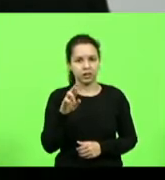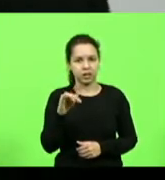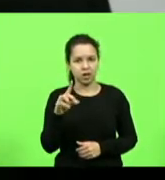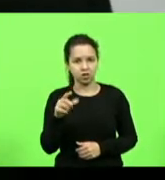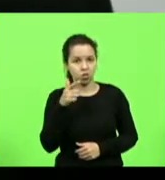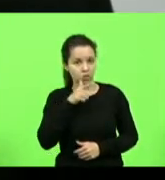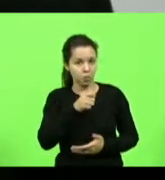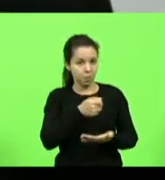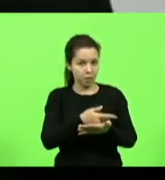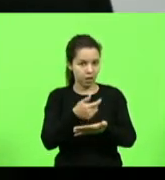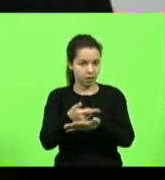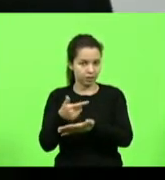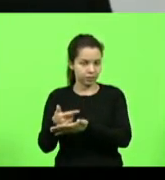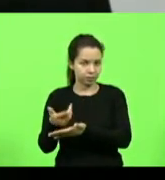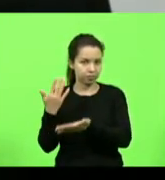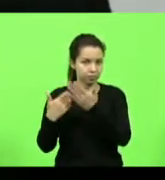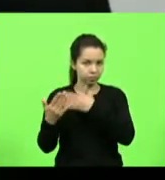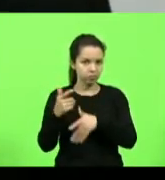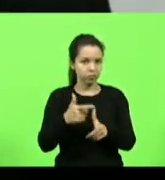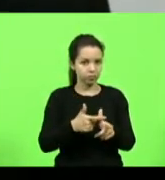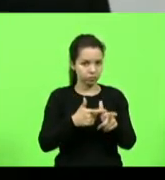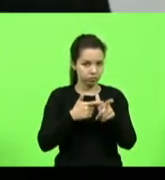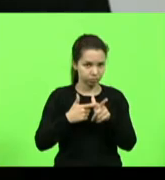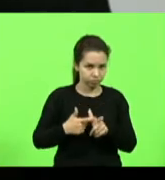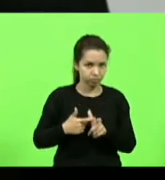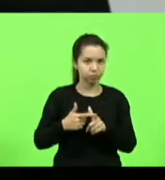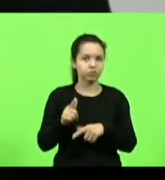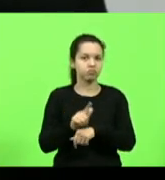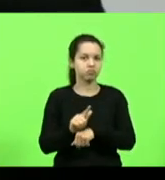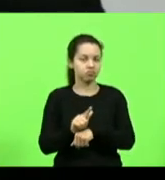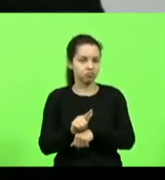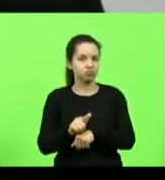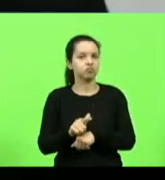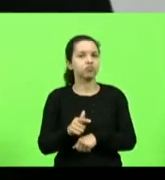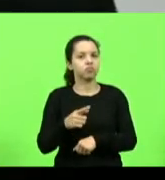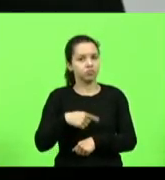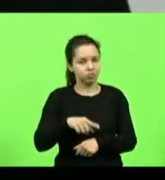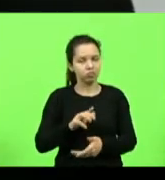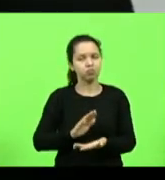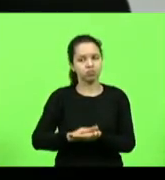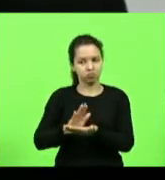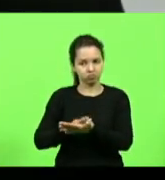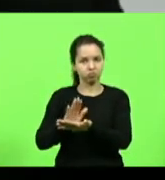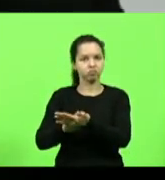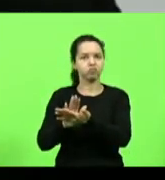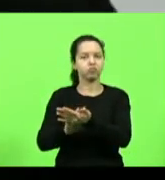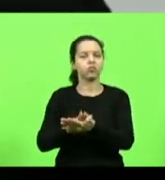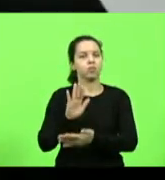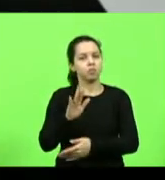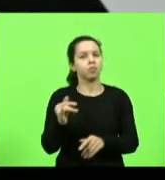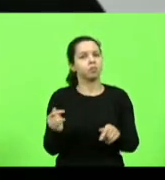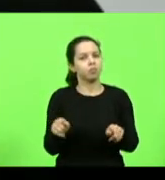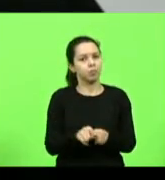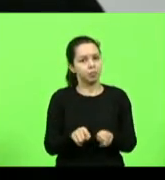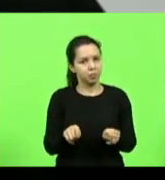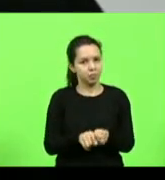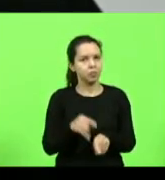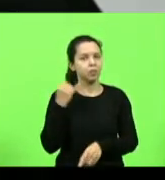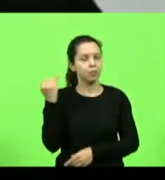estava de dívida da gestão passada, e isso a gente aplaude. Agora é sempre importante também reconhecer as lideranças